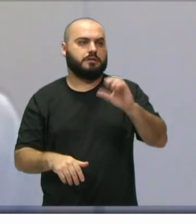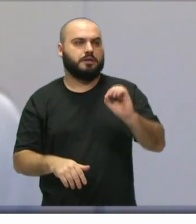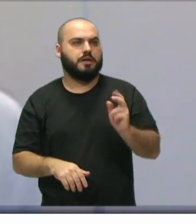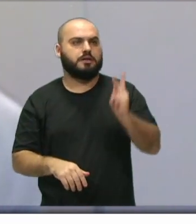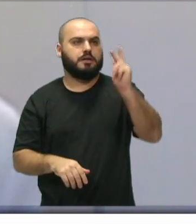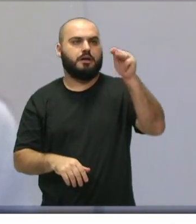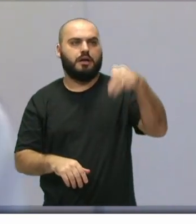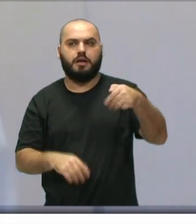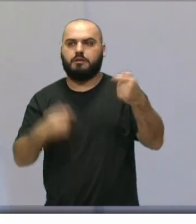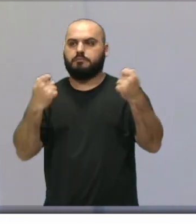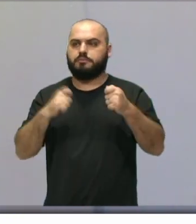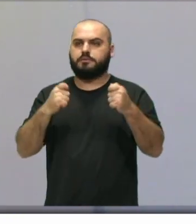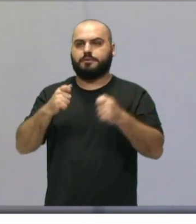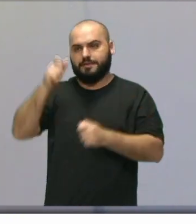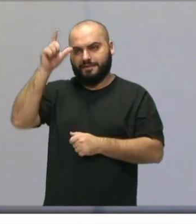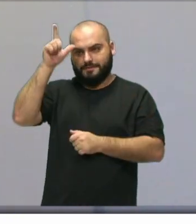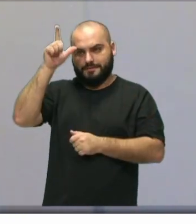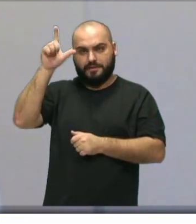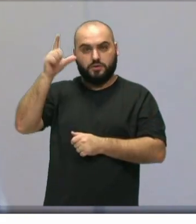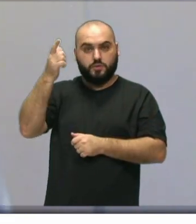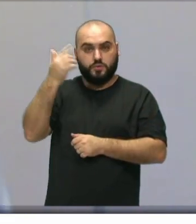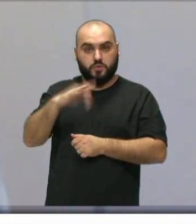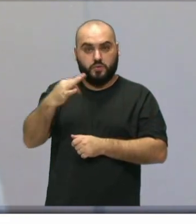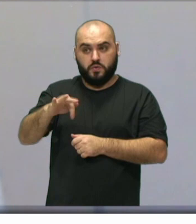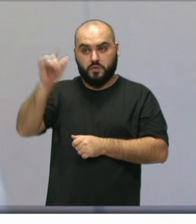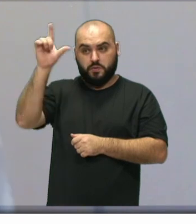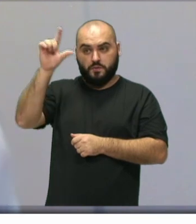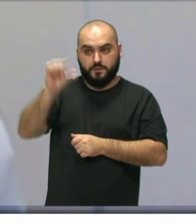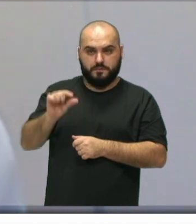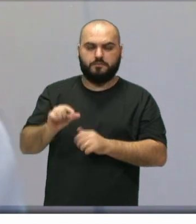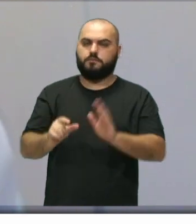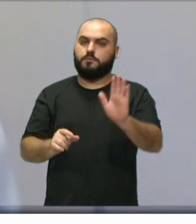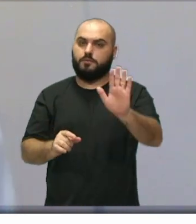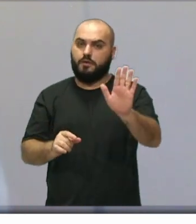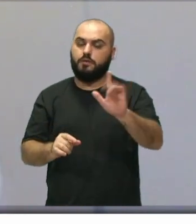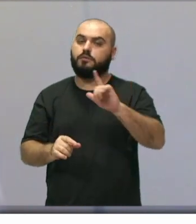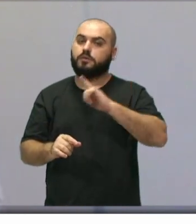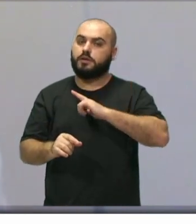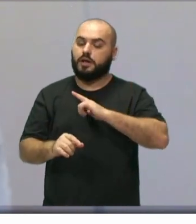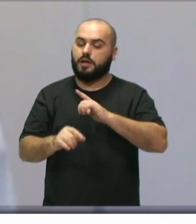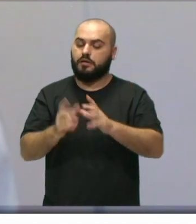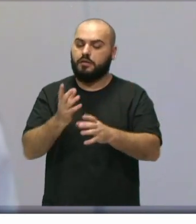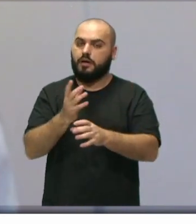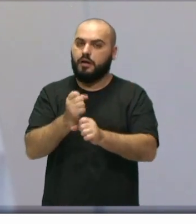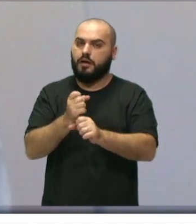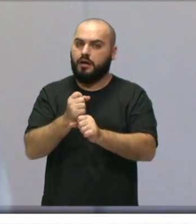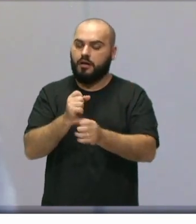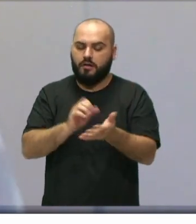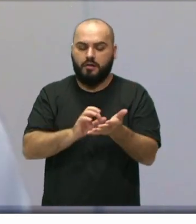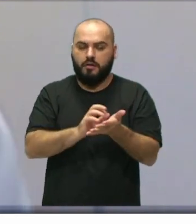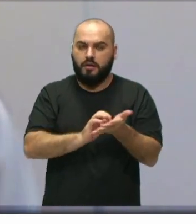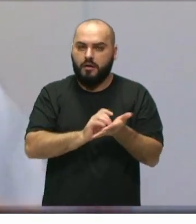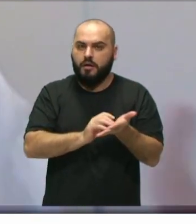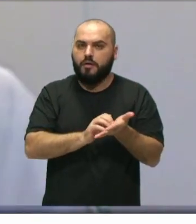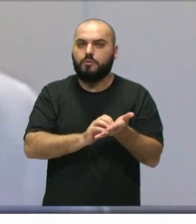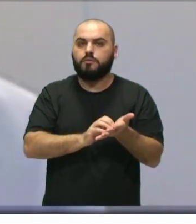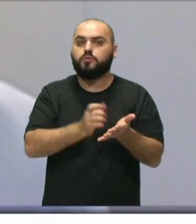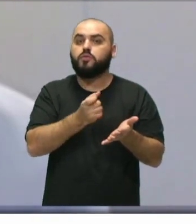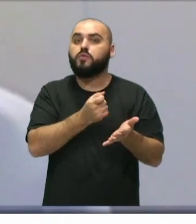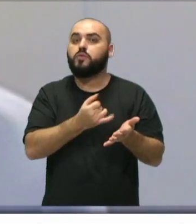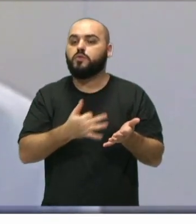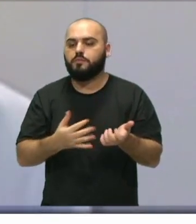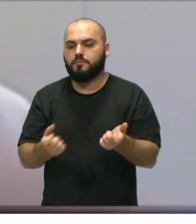se movimentar para diminuir a dor. Existe um cálculo de pacing, existe um cálculo ideal do quanto ela tem que